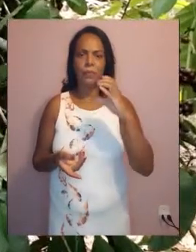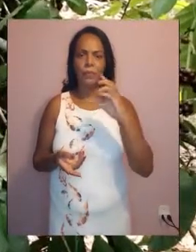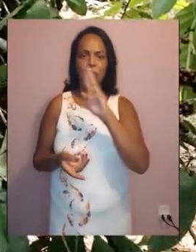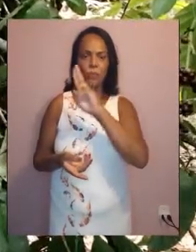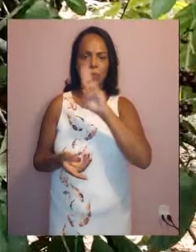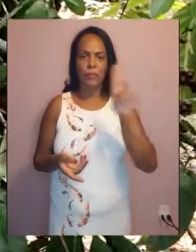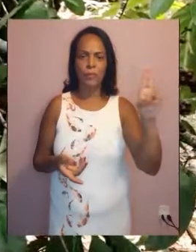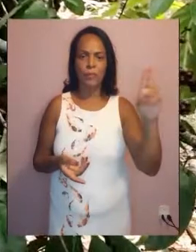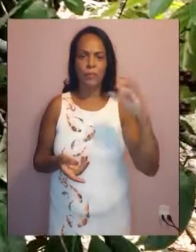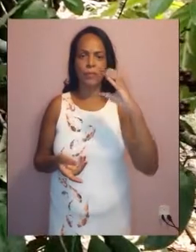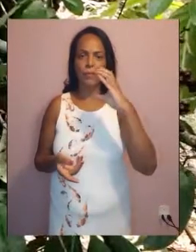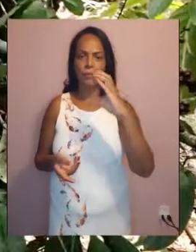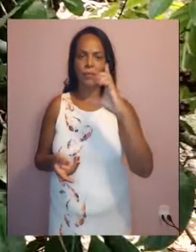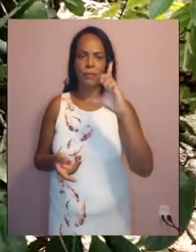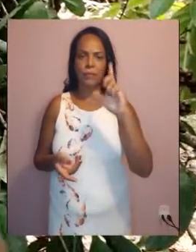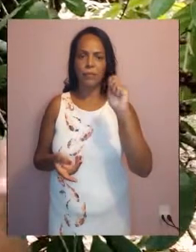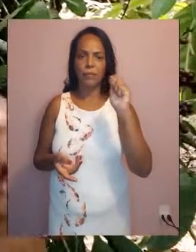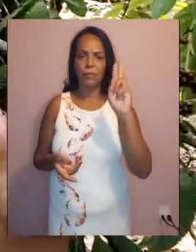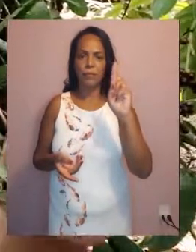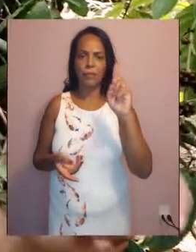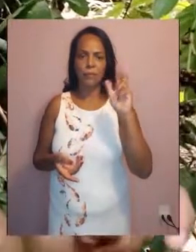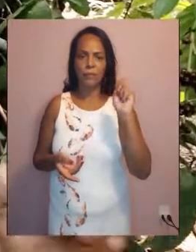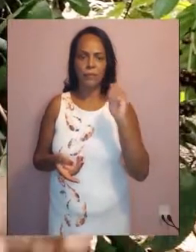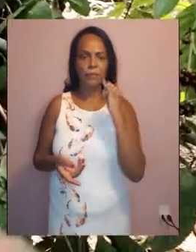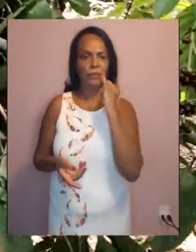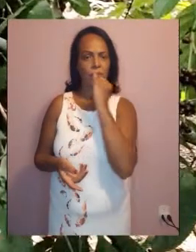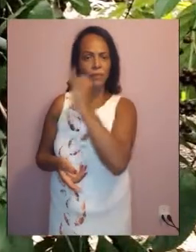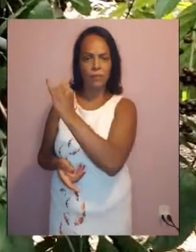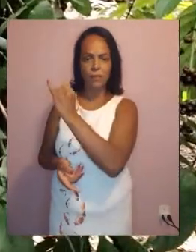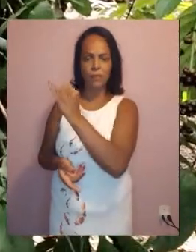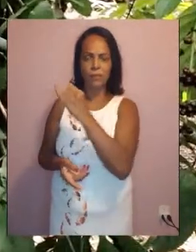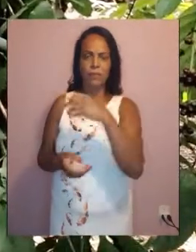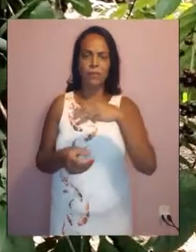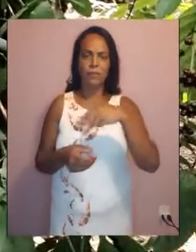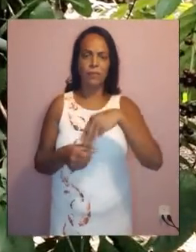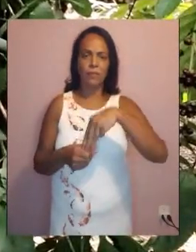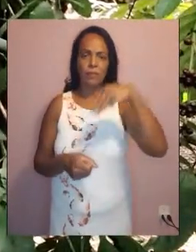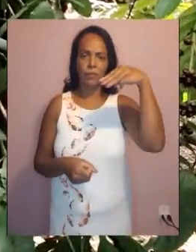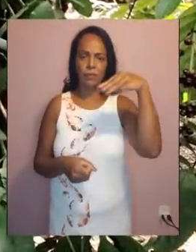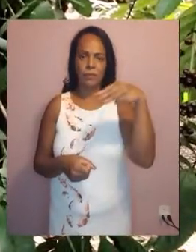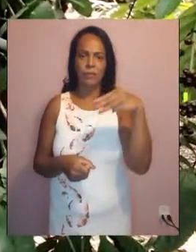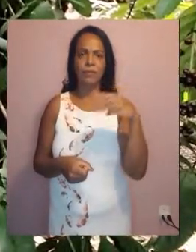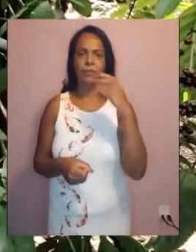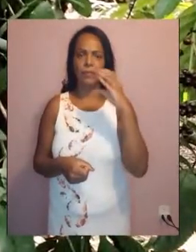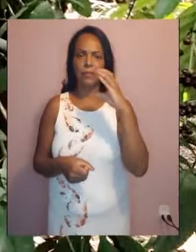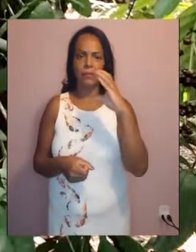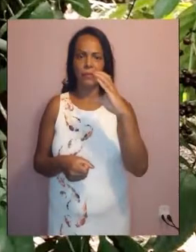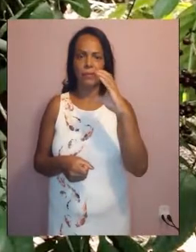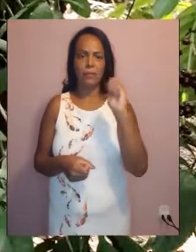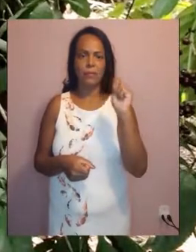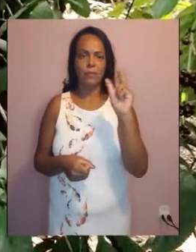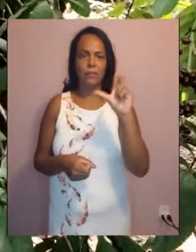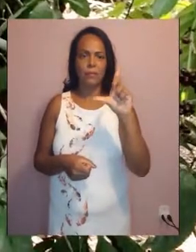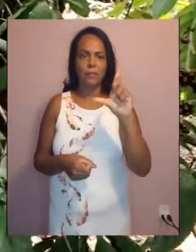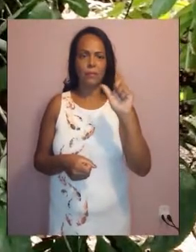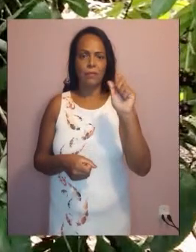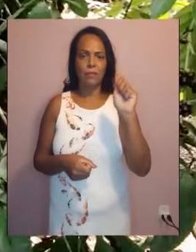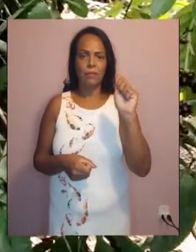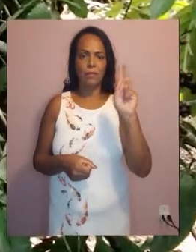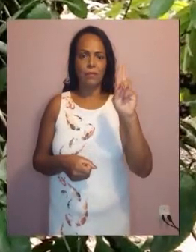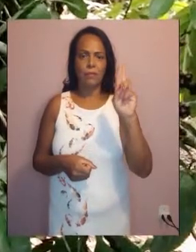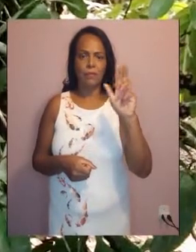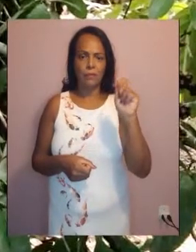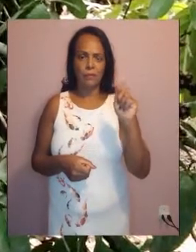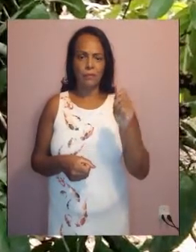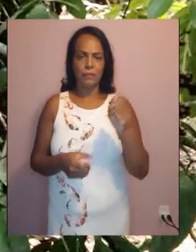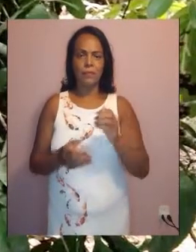você embarcou no Maranhão, ela entrou junto. Aí ele disse, olha, primeiro eu não